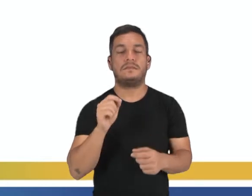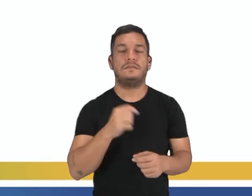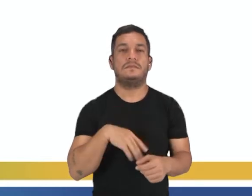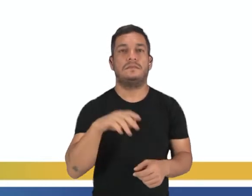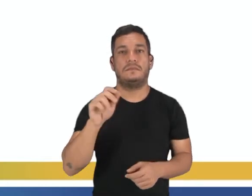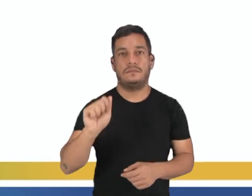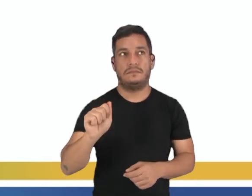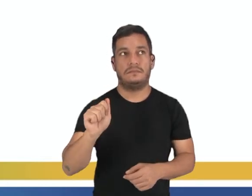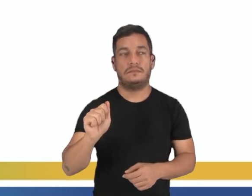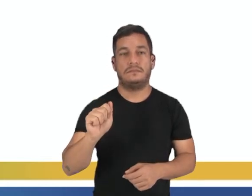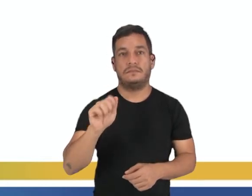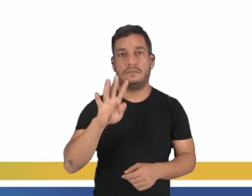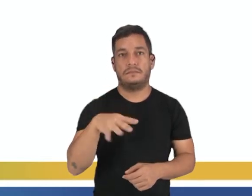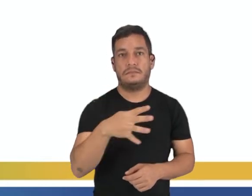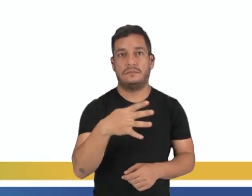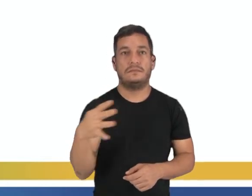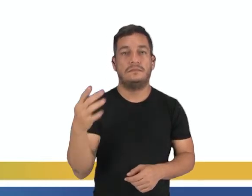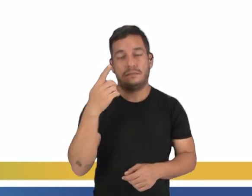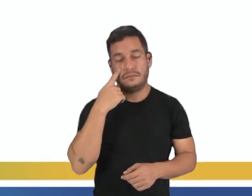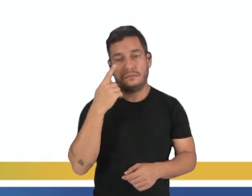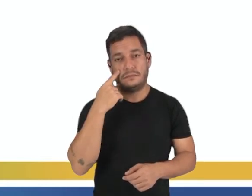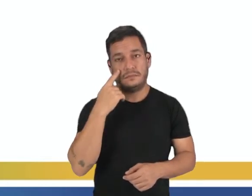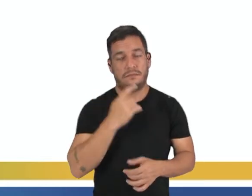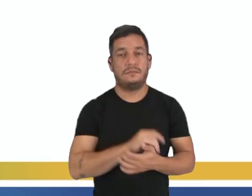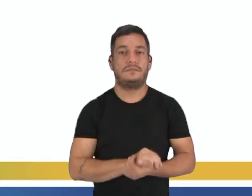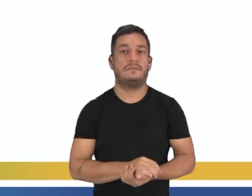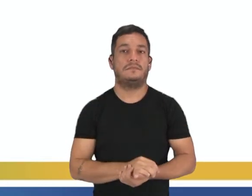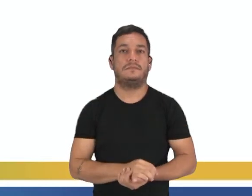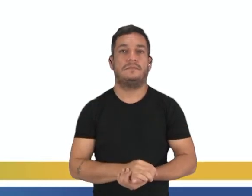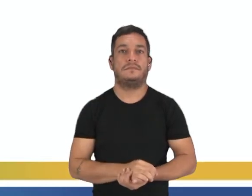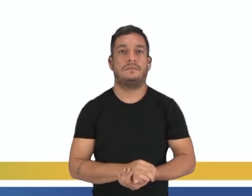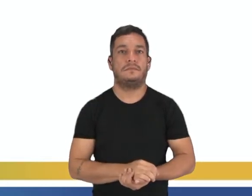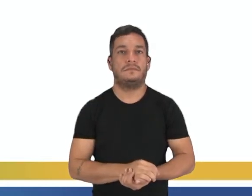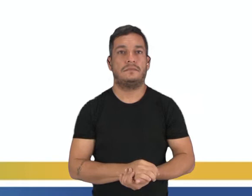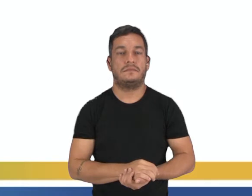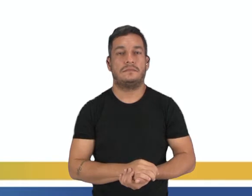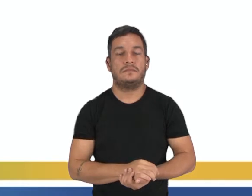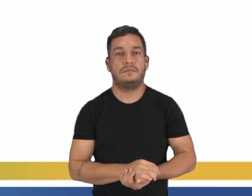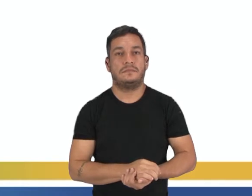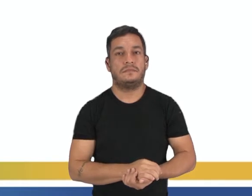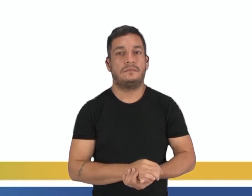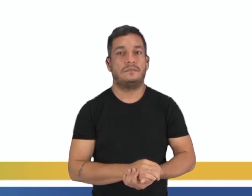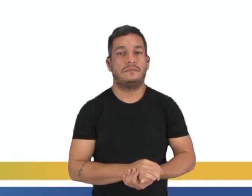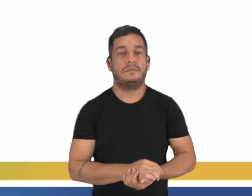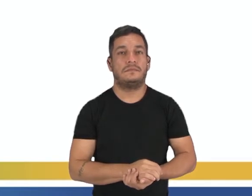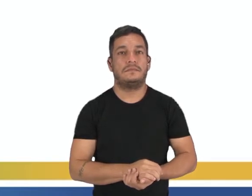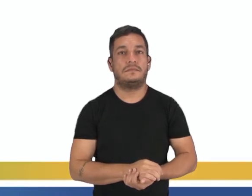A desse quadrado. Então, observe aí o vértice A. No eixo, né,